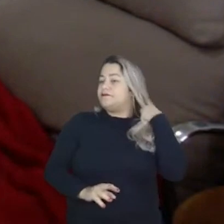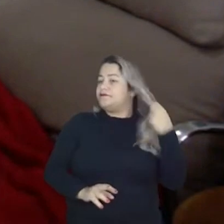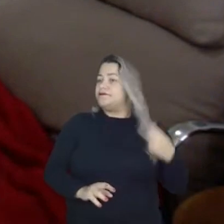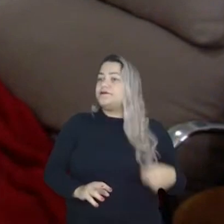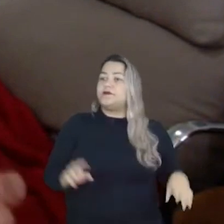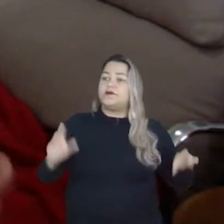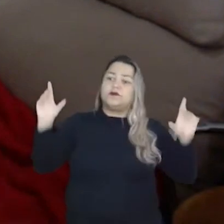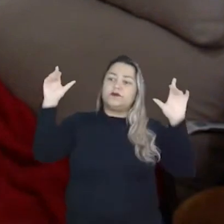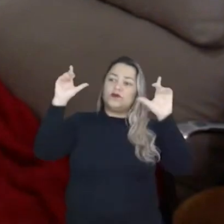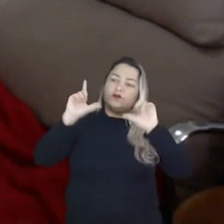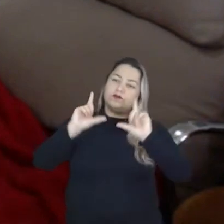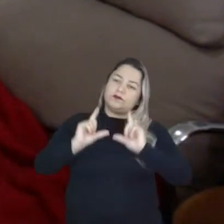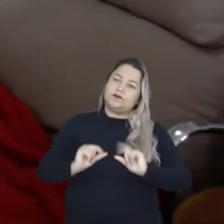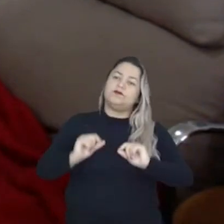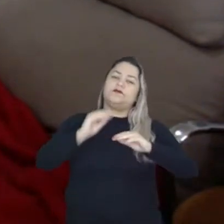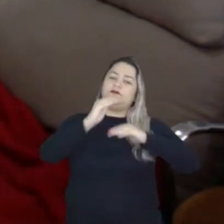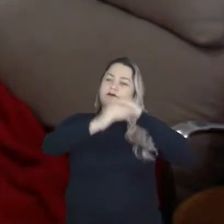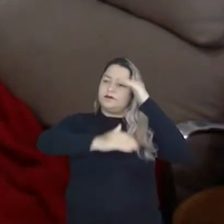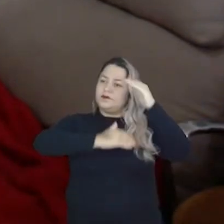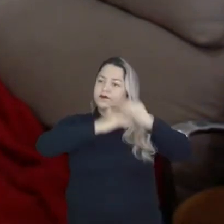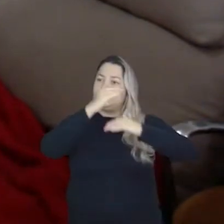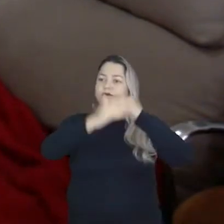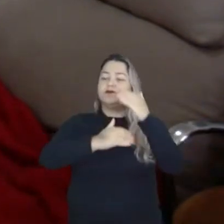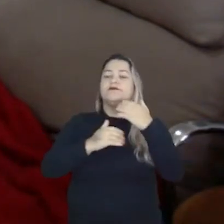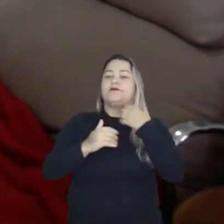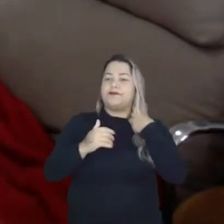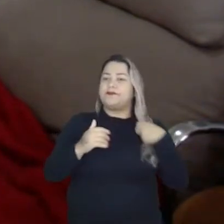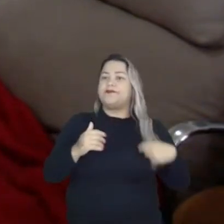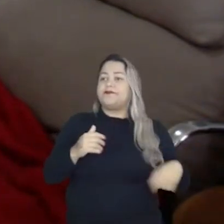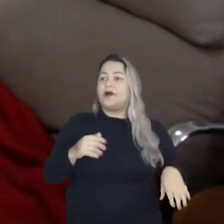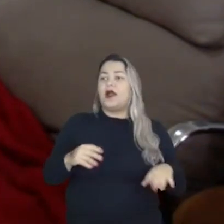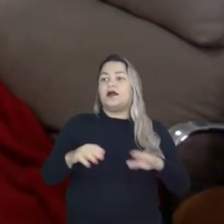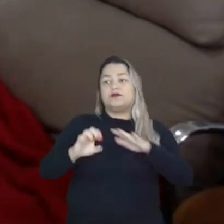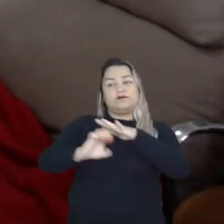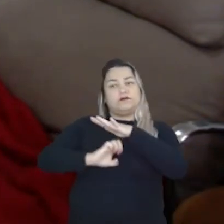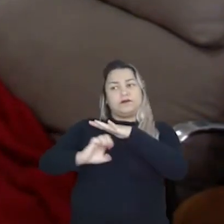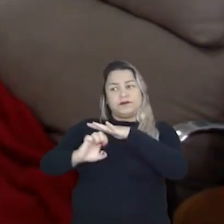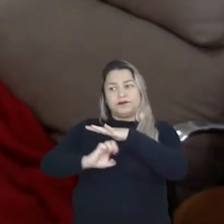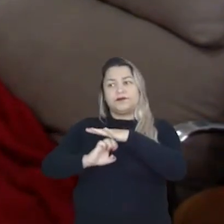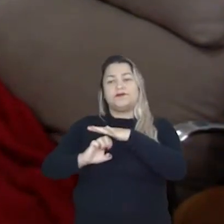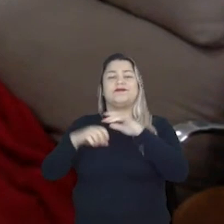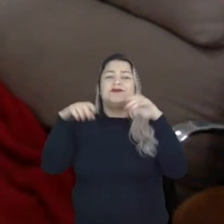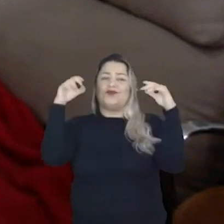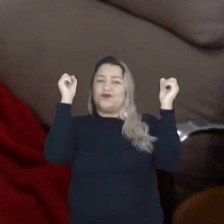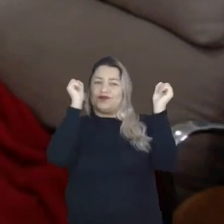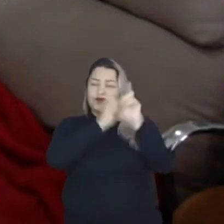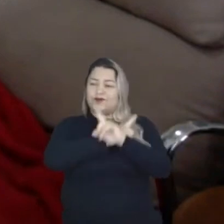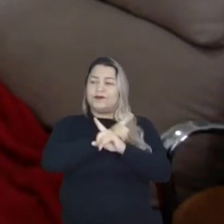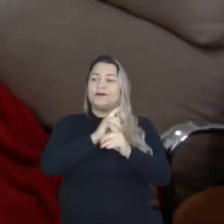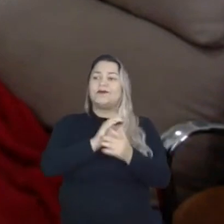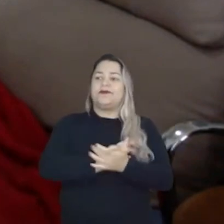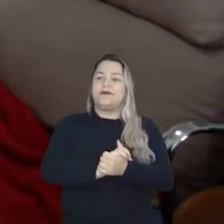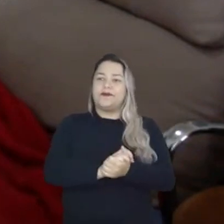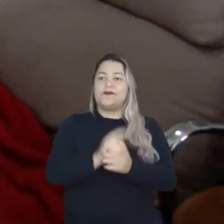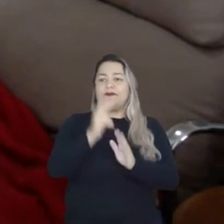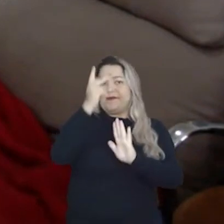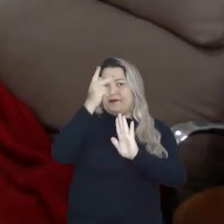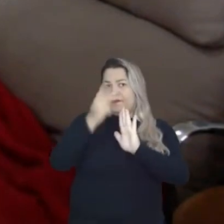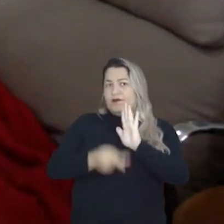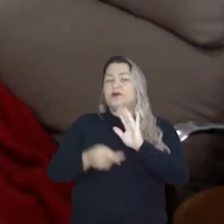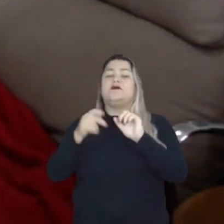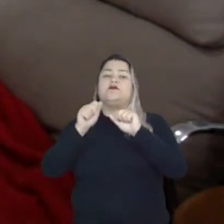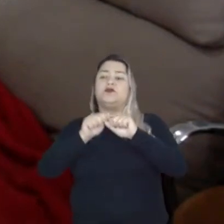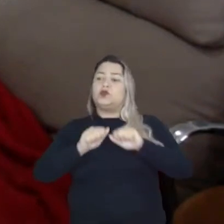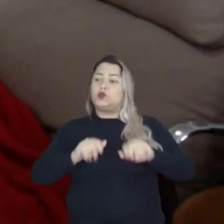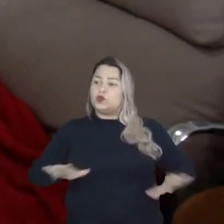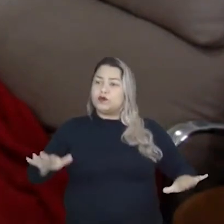do ritmo de crescimento que a gente poderia ver, já que as empresas ficam em dificuldade para financiar projetos de expansão